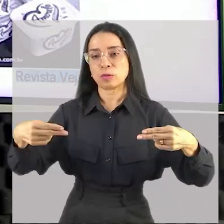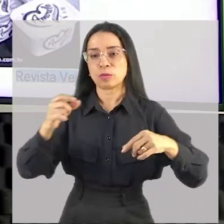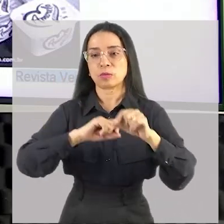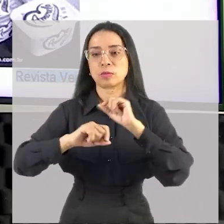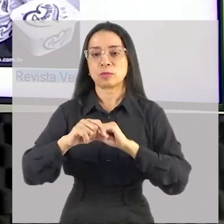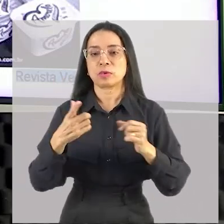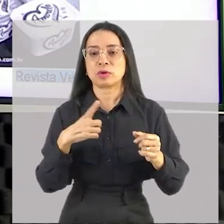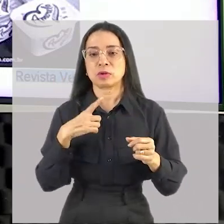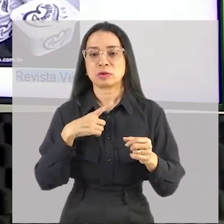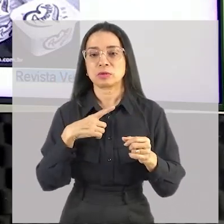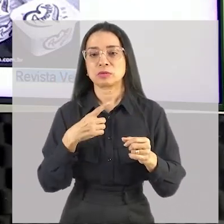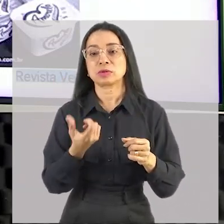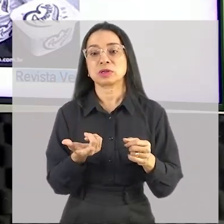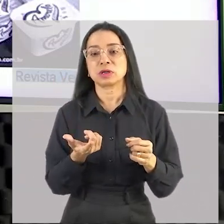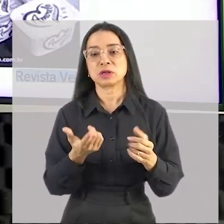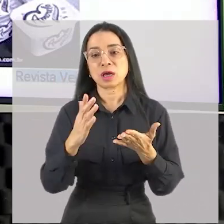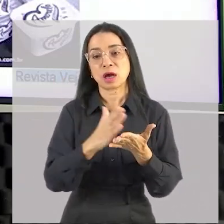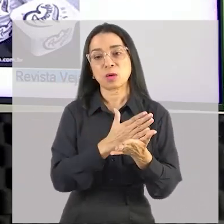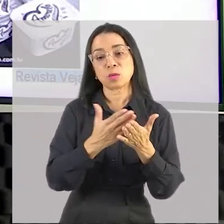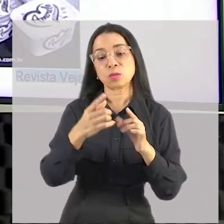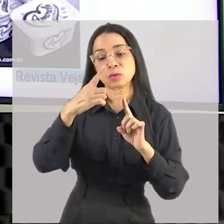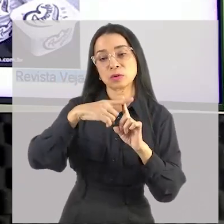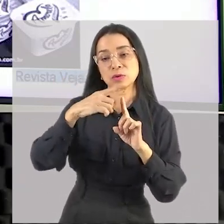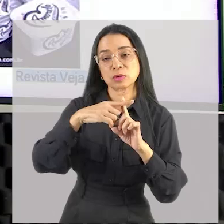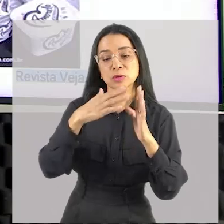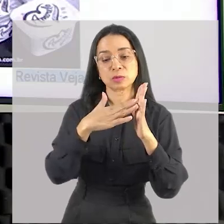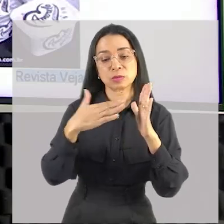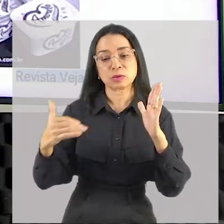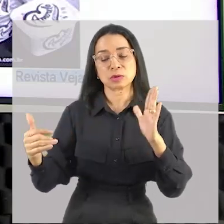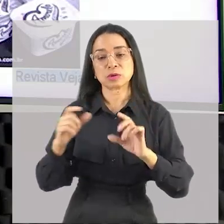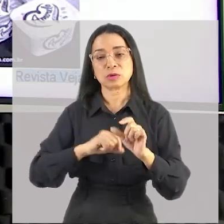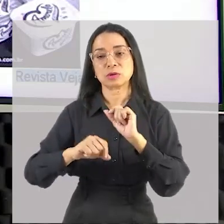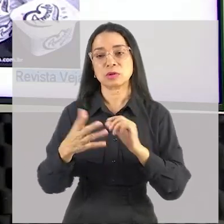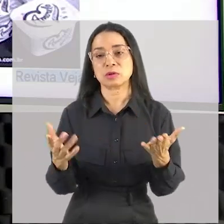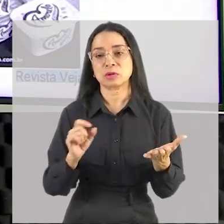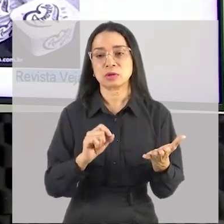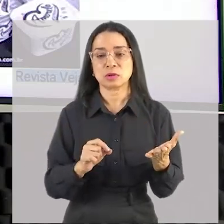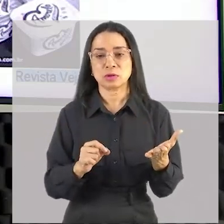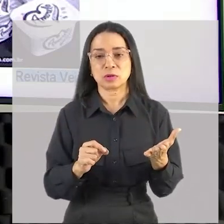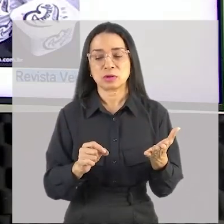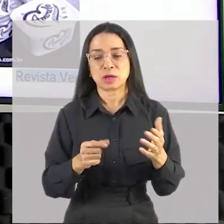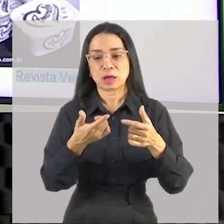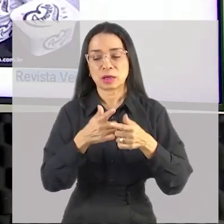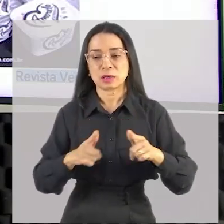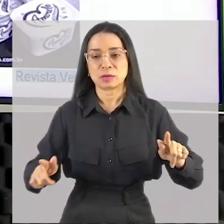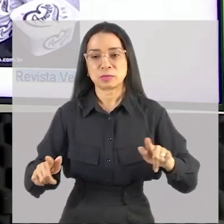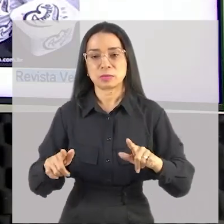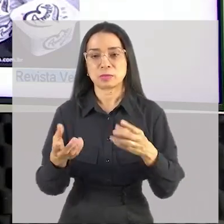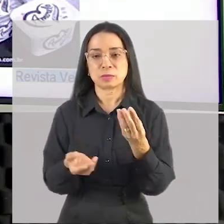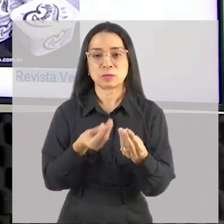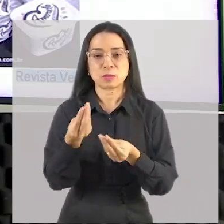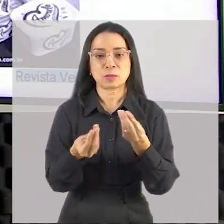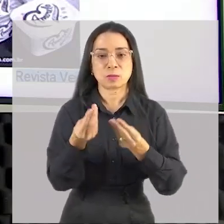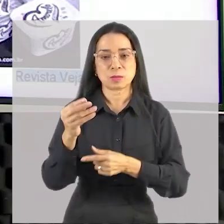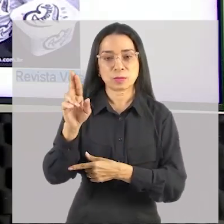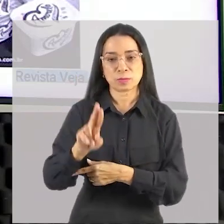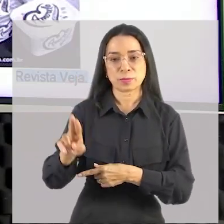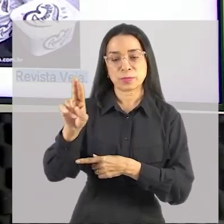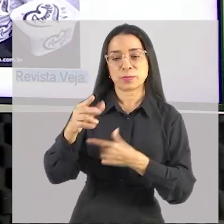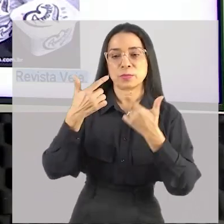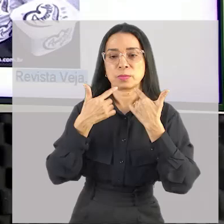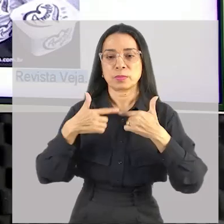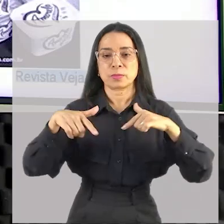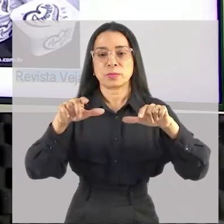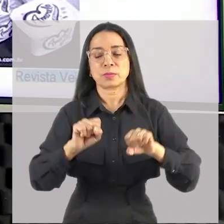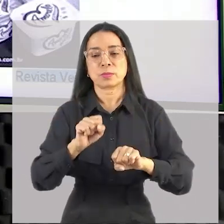recursos, vale-se de meios estilísticos, né? A parte da gramática que trabalha com o estilo, de como você vai utilizar a